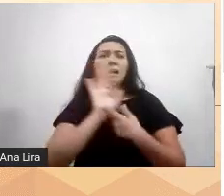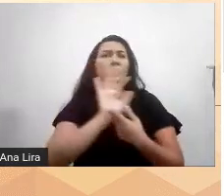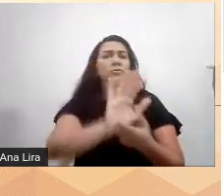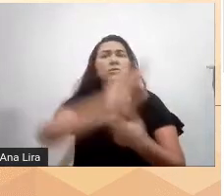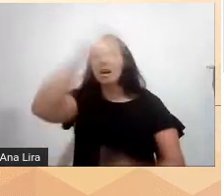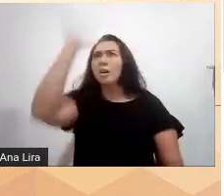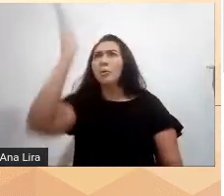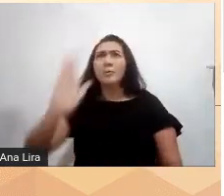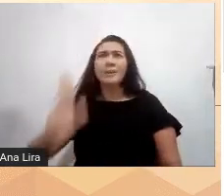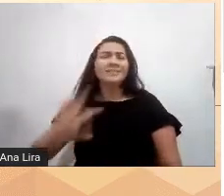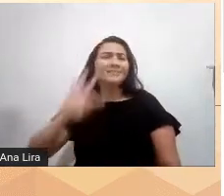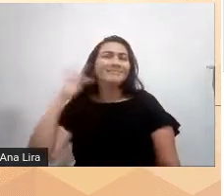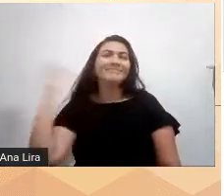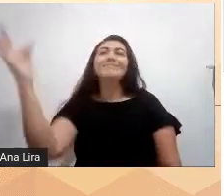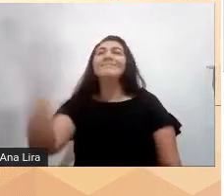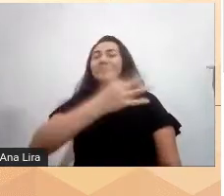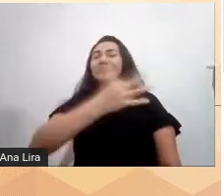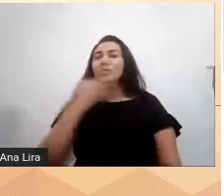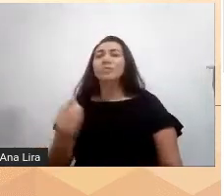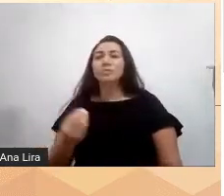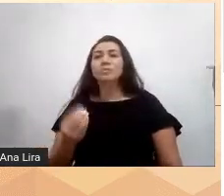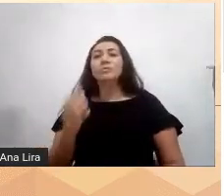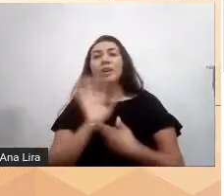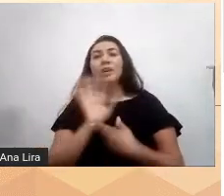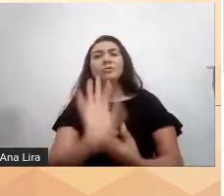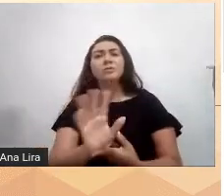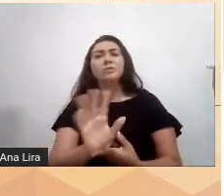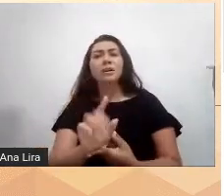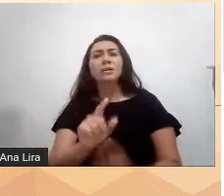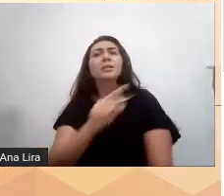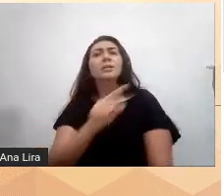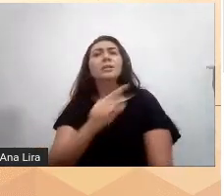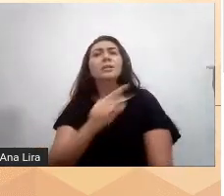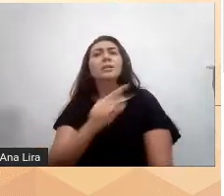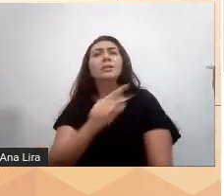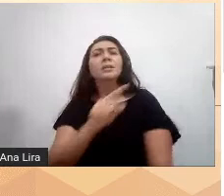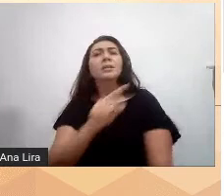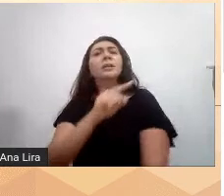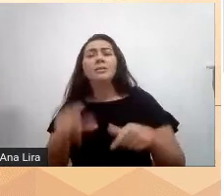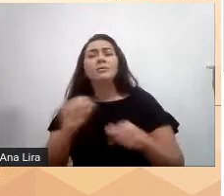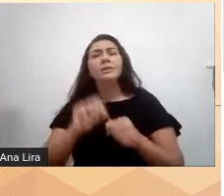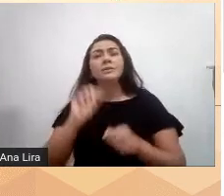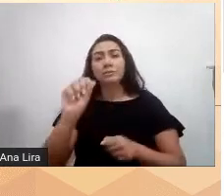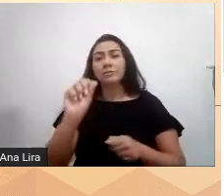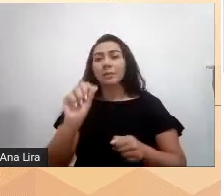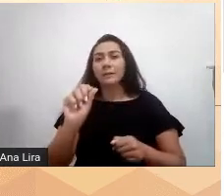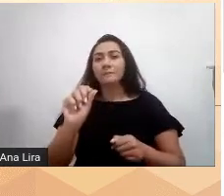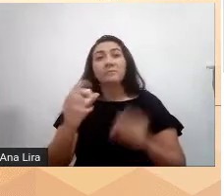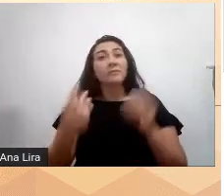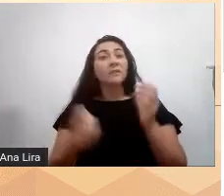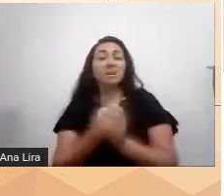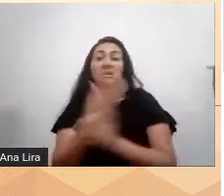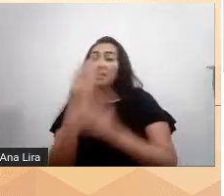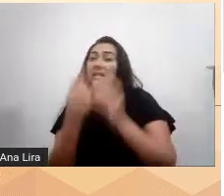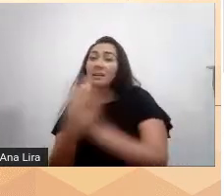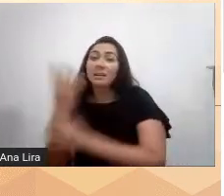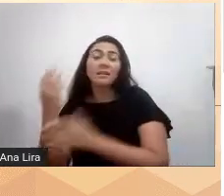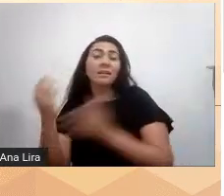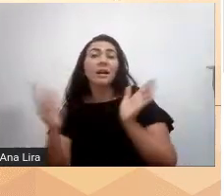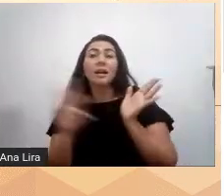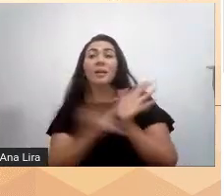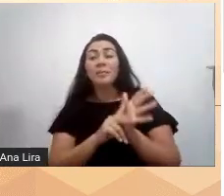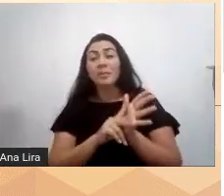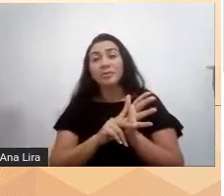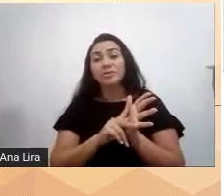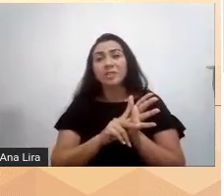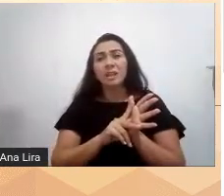da empresa? É bem simples. É simplesmente elaborar projetos acompanhando os proponentes, ou seja, o